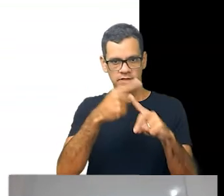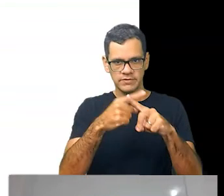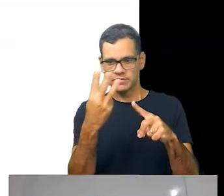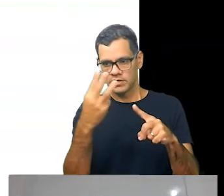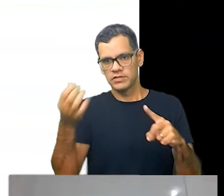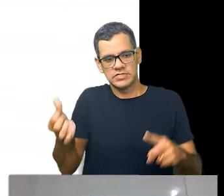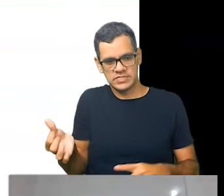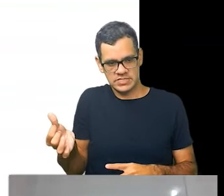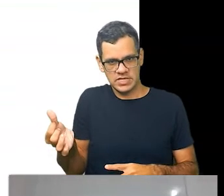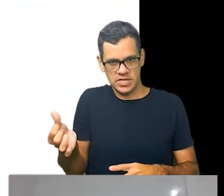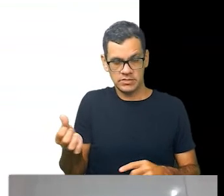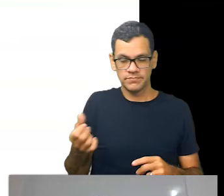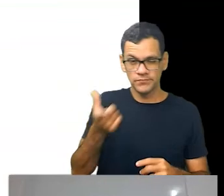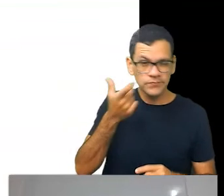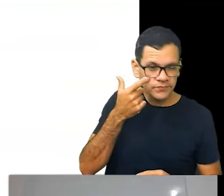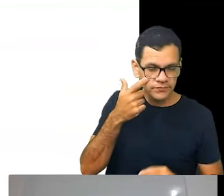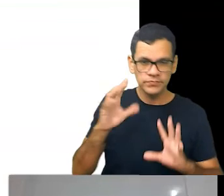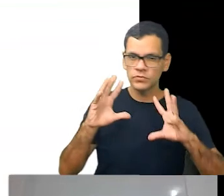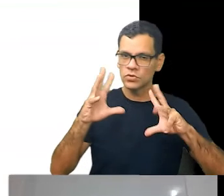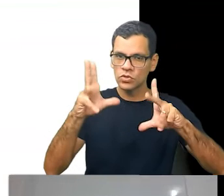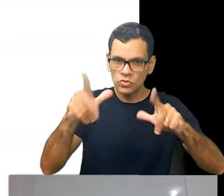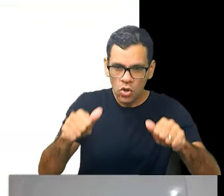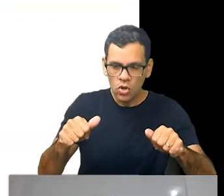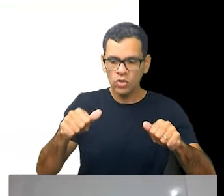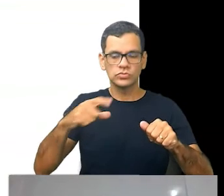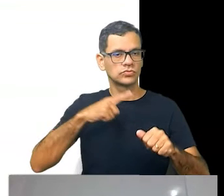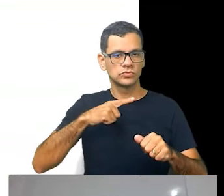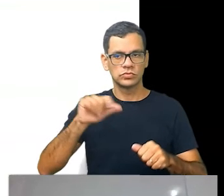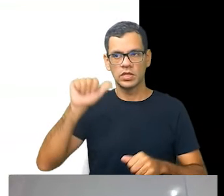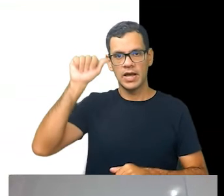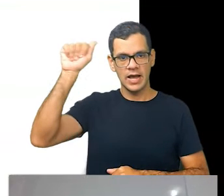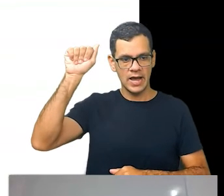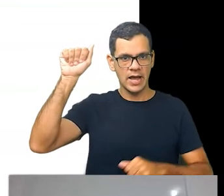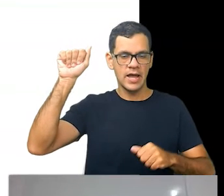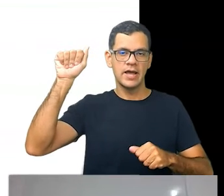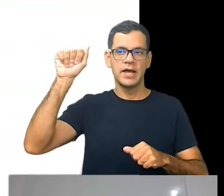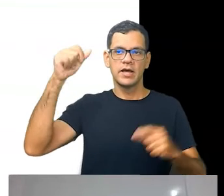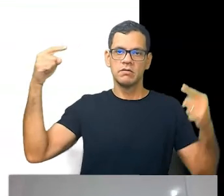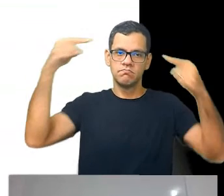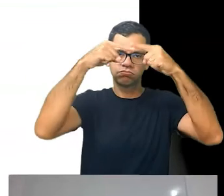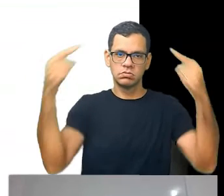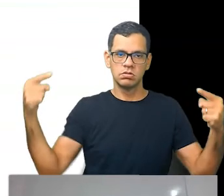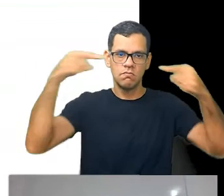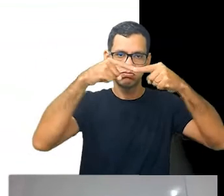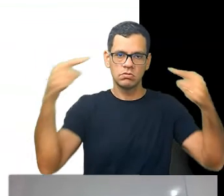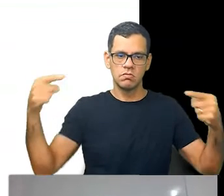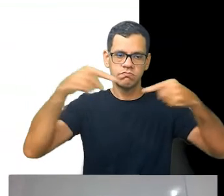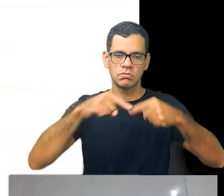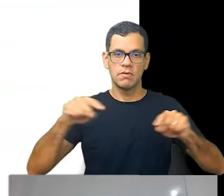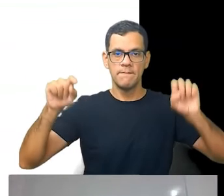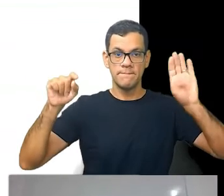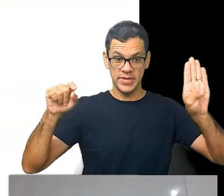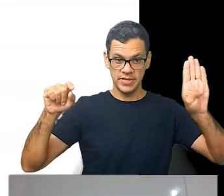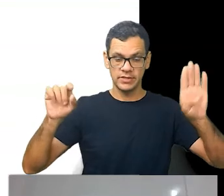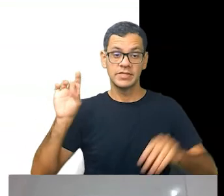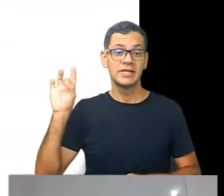1 é o 3. E o triplo do 2 é o 6. Note que todos os elementos